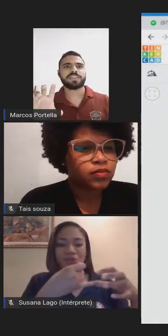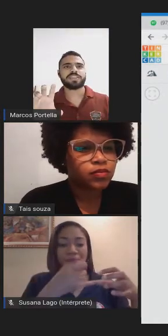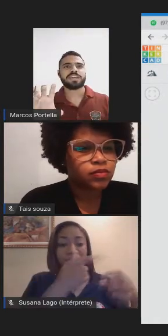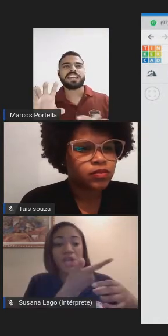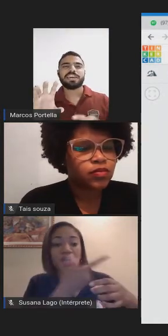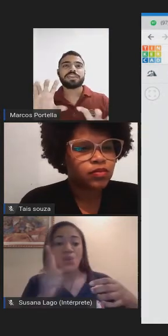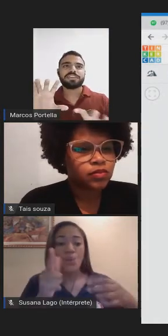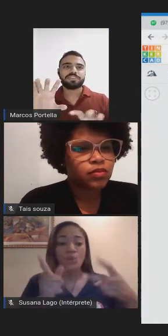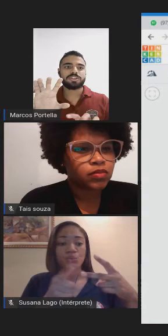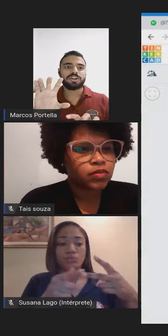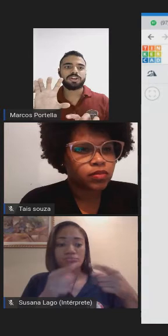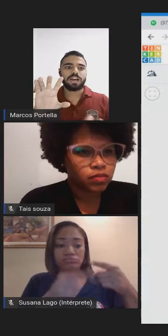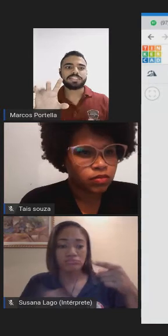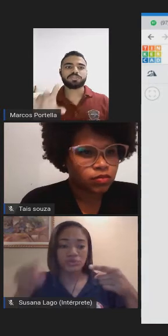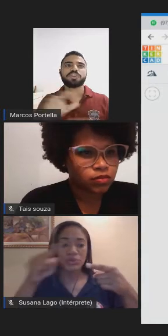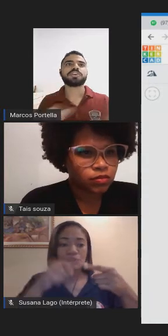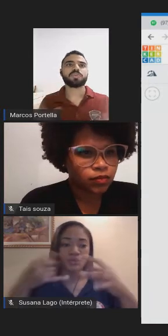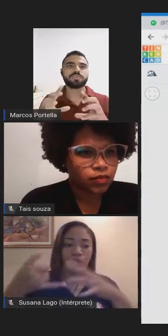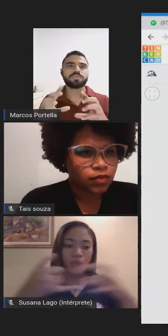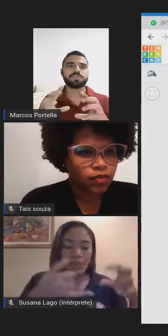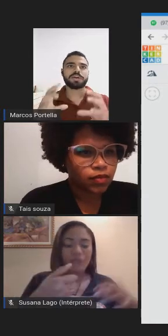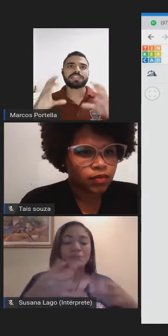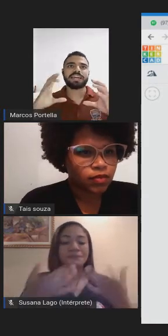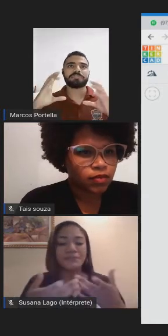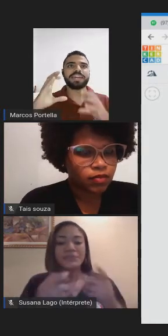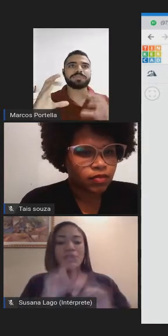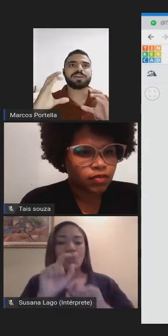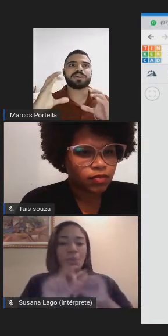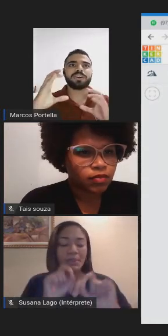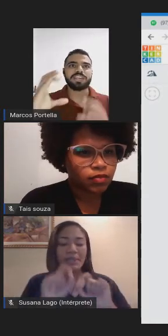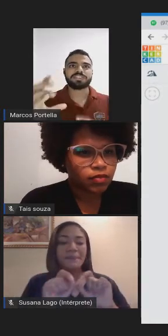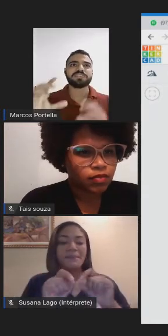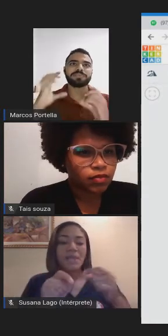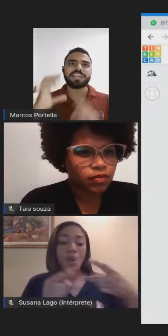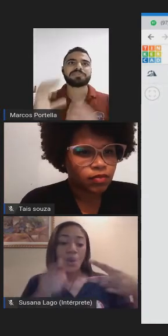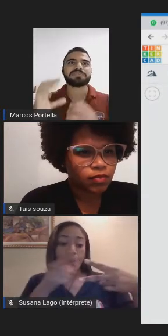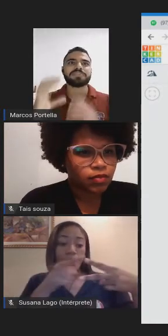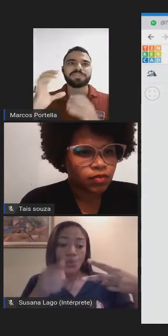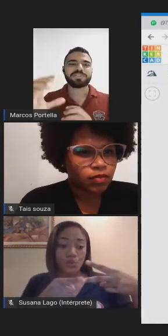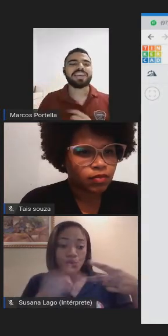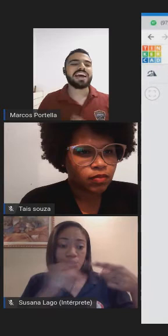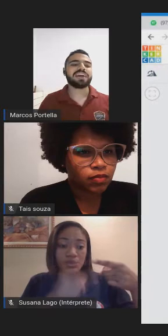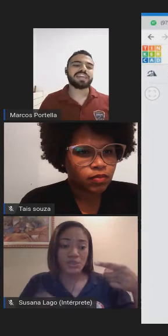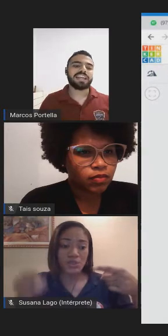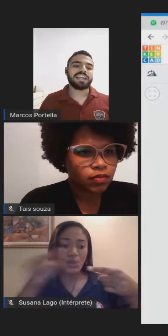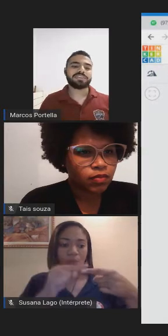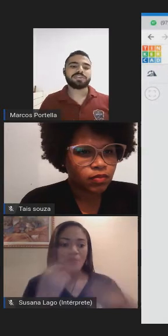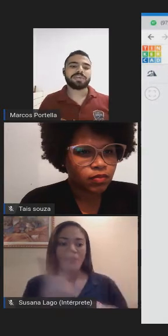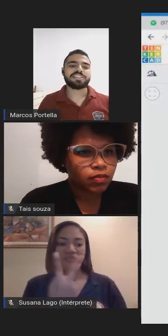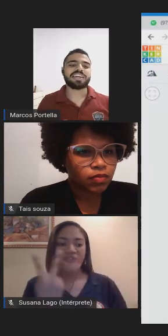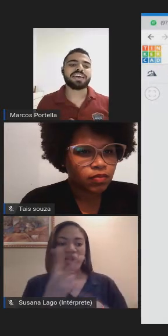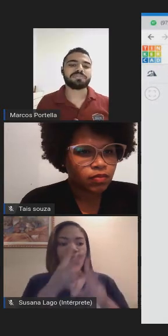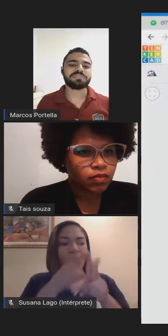3. Eu queria que vocês colocassem os dois circuitos para ter a mesma corrente, o mesmo valor,